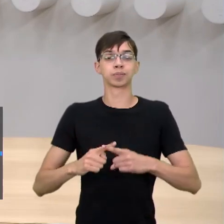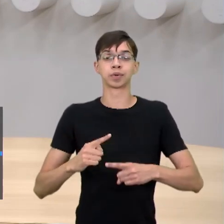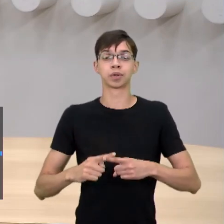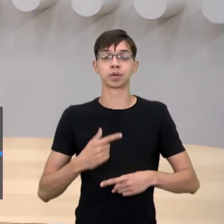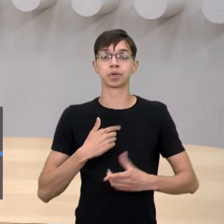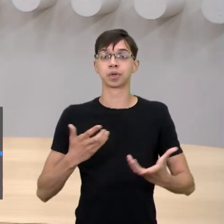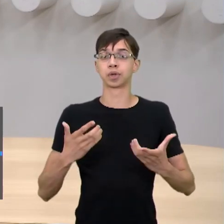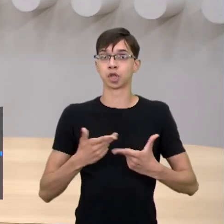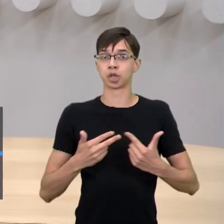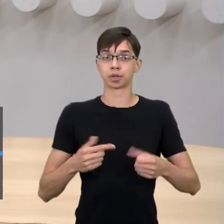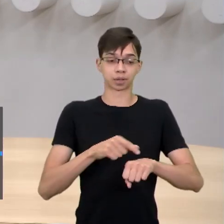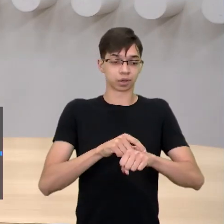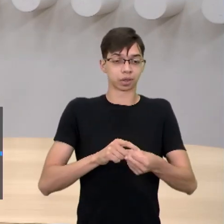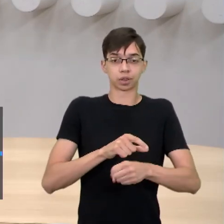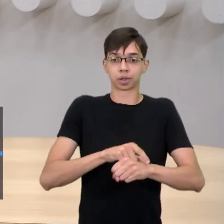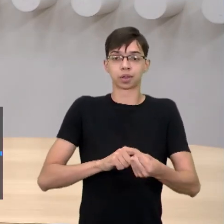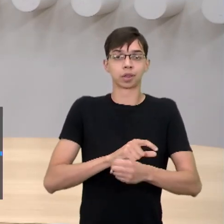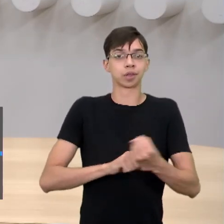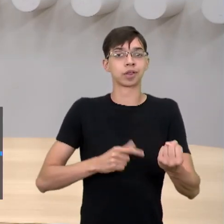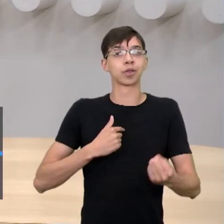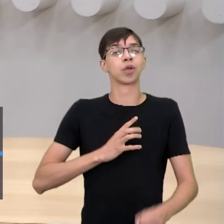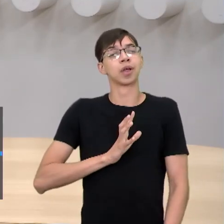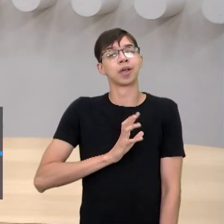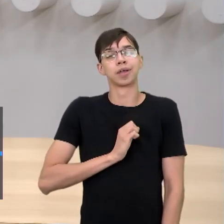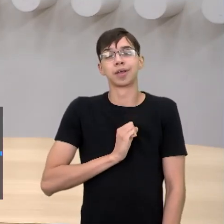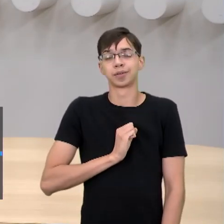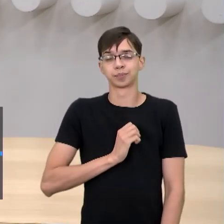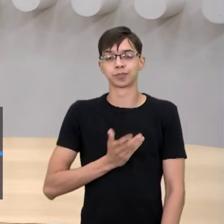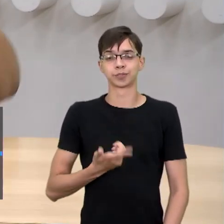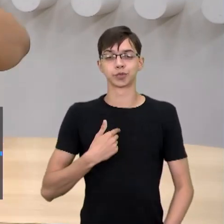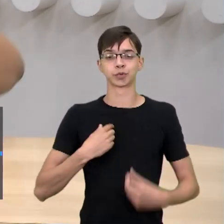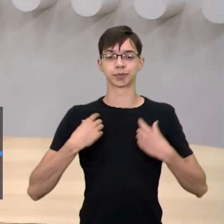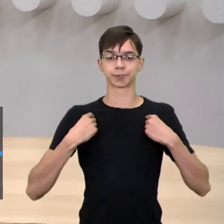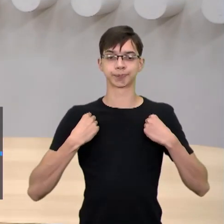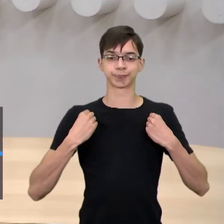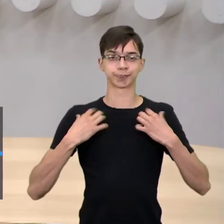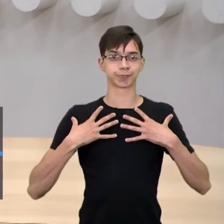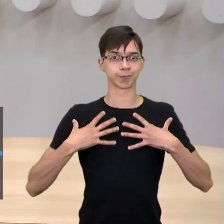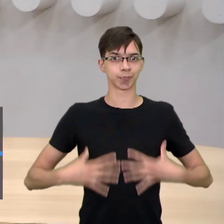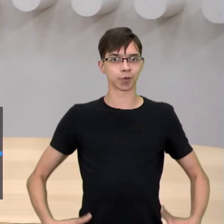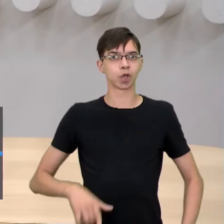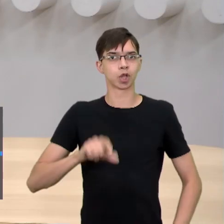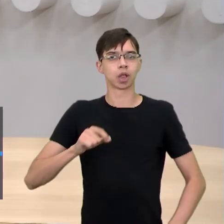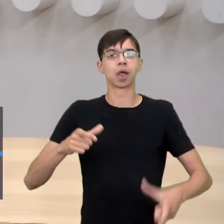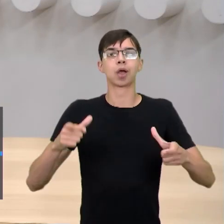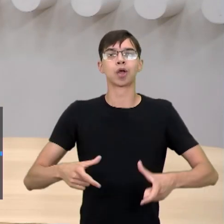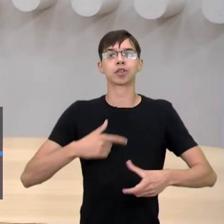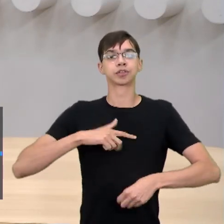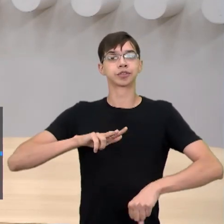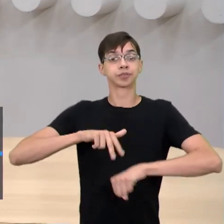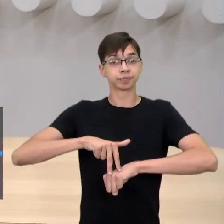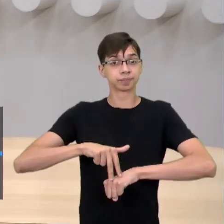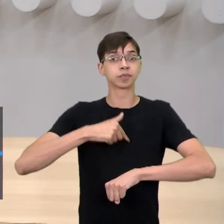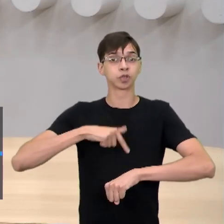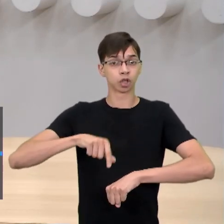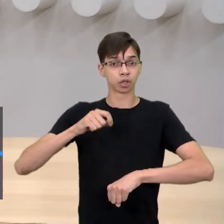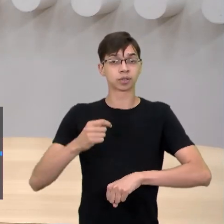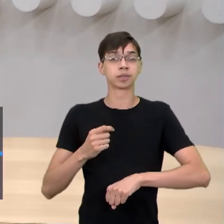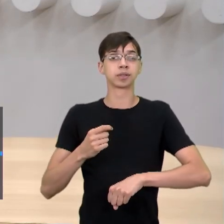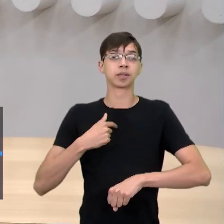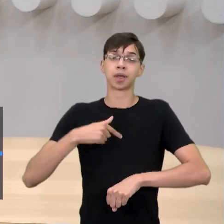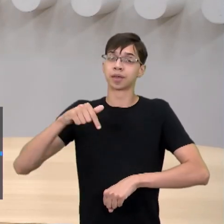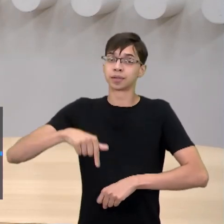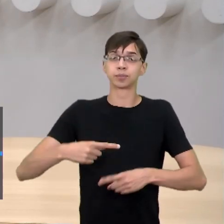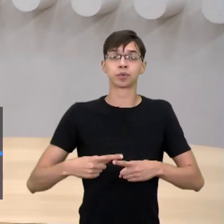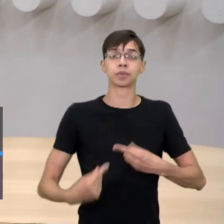quinquilharias penduradas em mim, amo todas elas, se eu escolhi essa camiseta, escolhi estar onde eu estou, ou não escolhi, ou eu estou aqui porque eu estou,